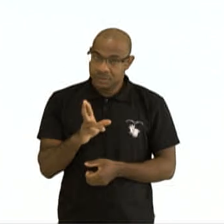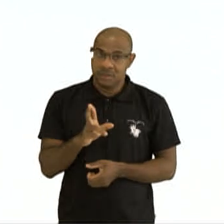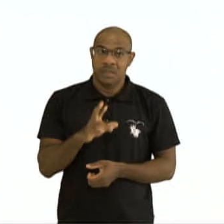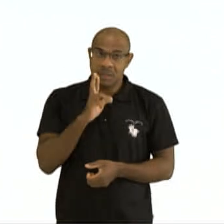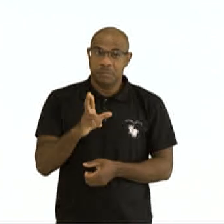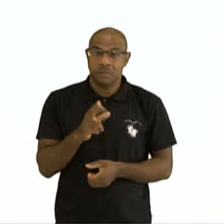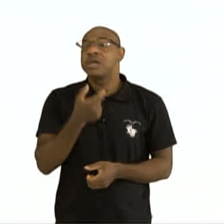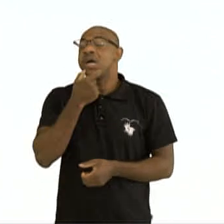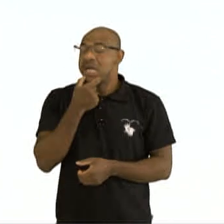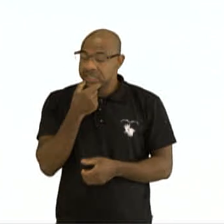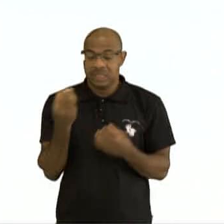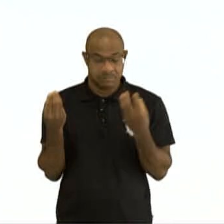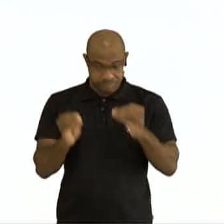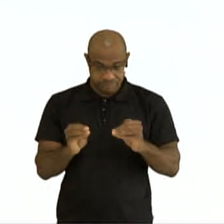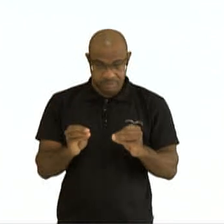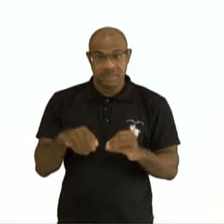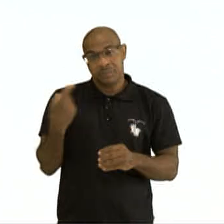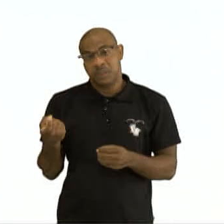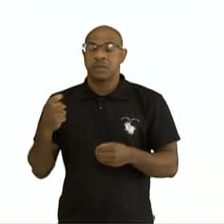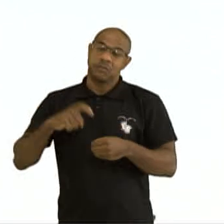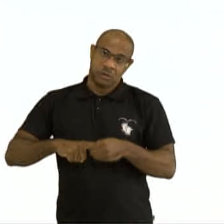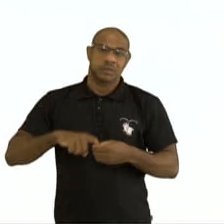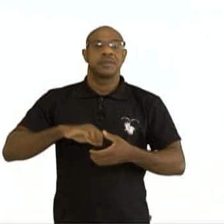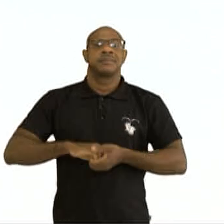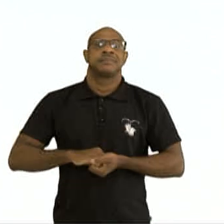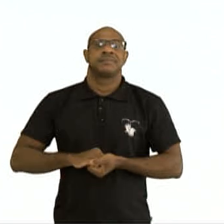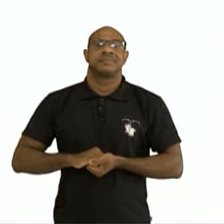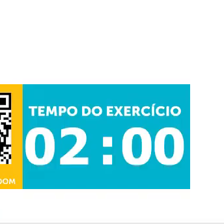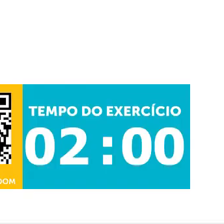Respondam em inglês, ok? Já volto para conferir.